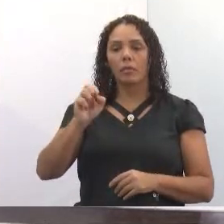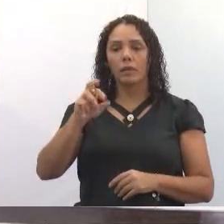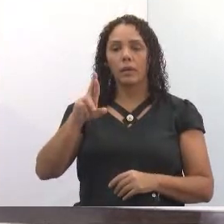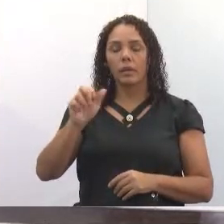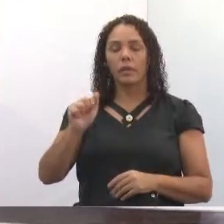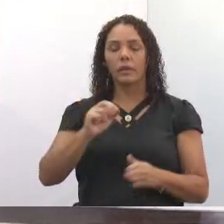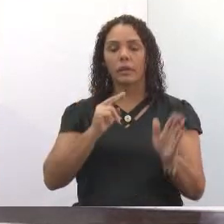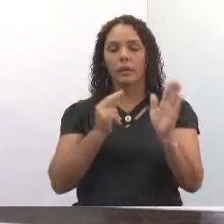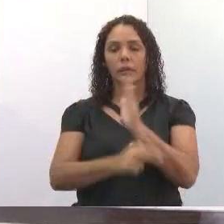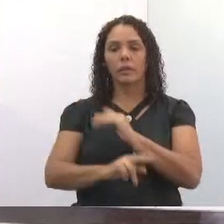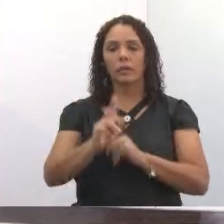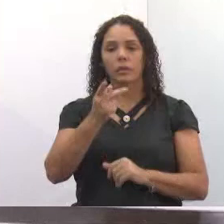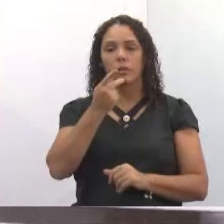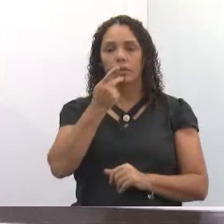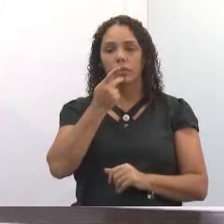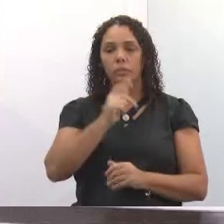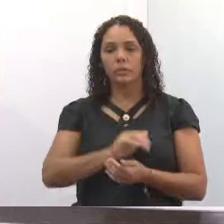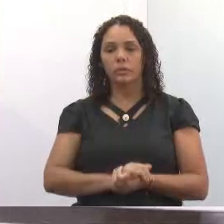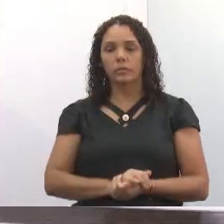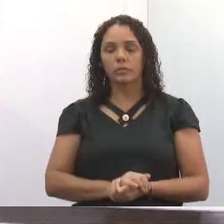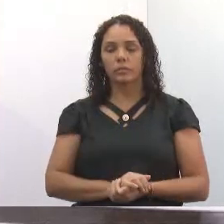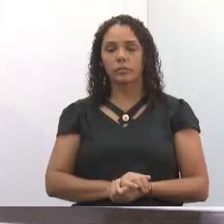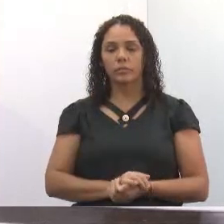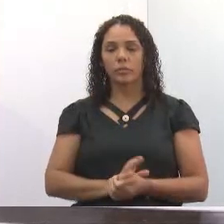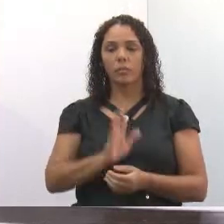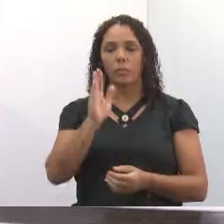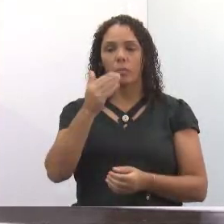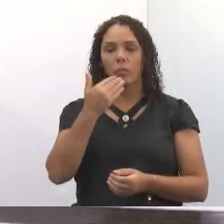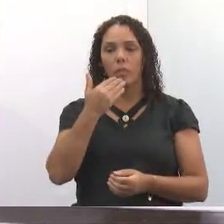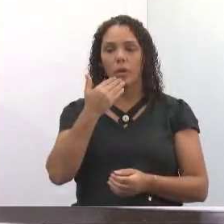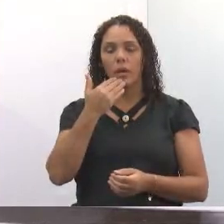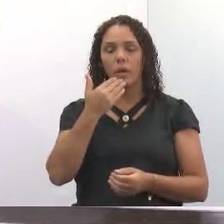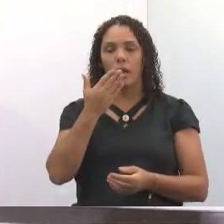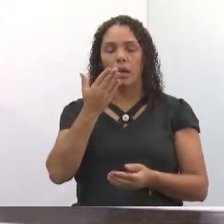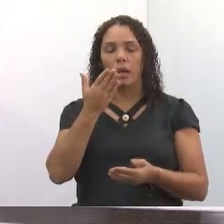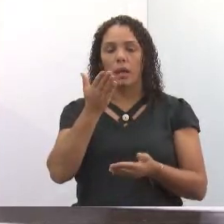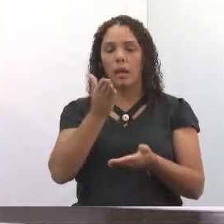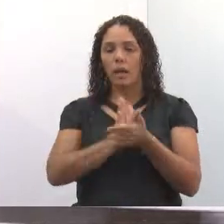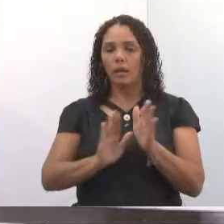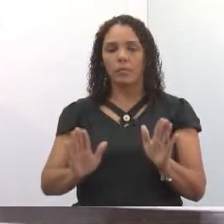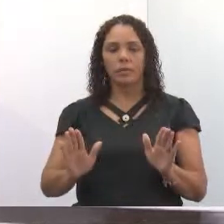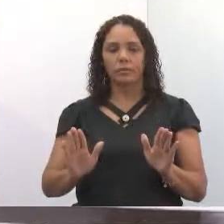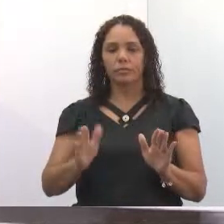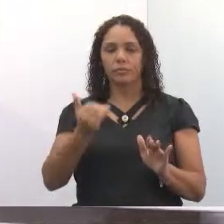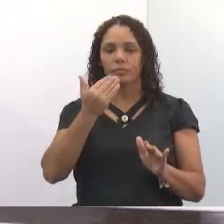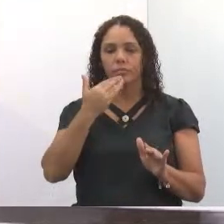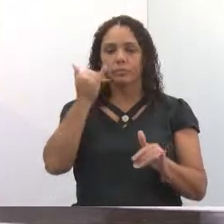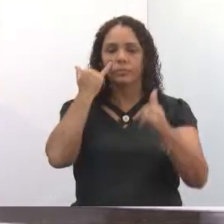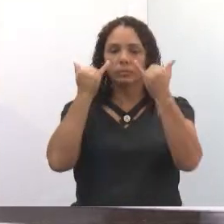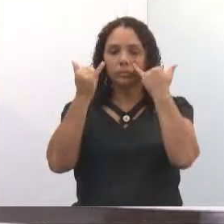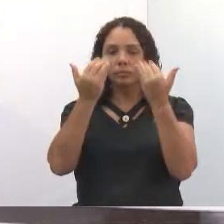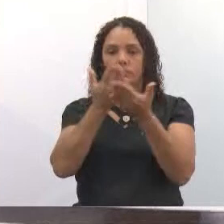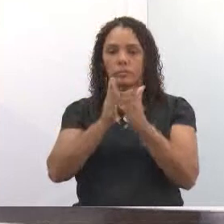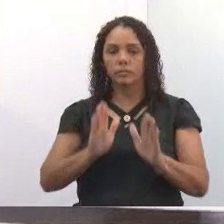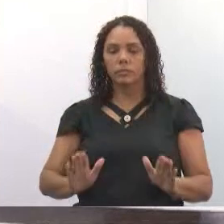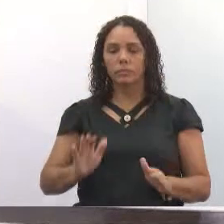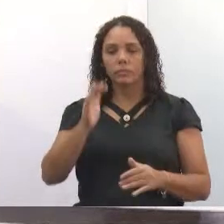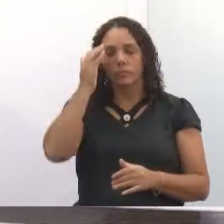vereador Luiz Flávio. Não temos mais pedido de informações, presidente.